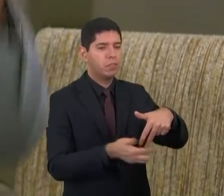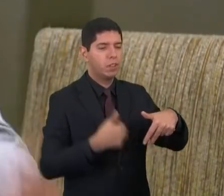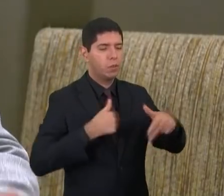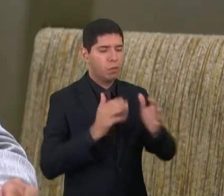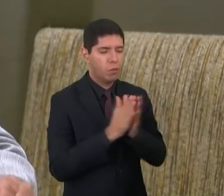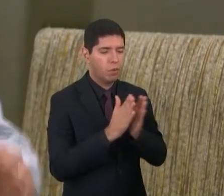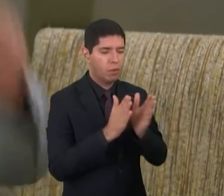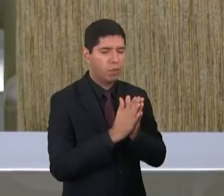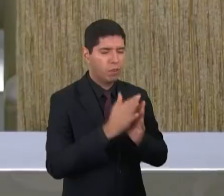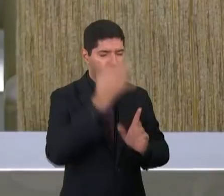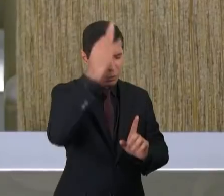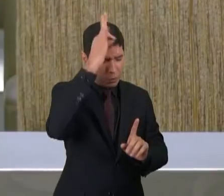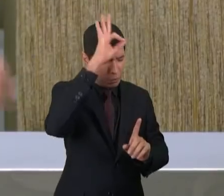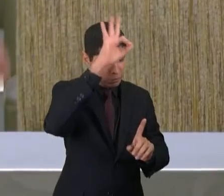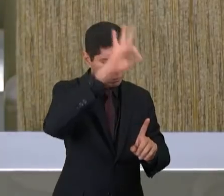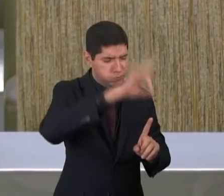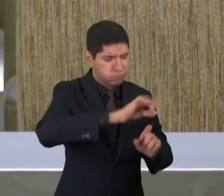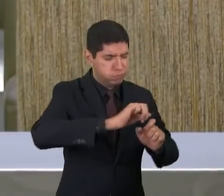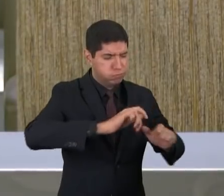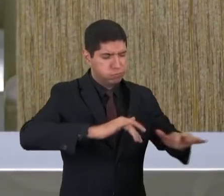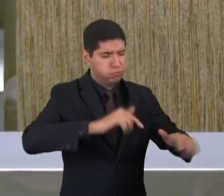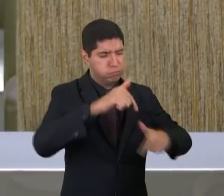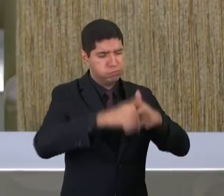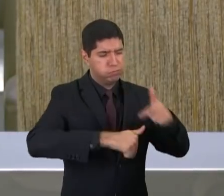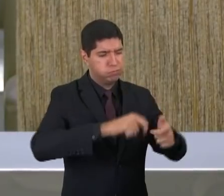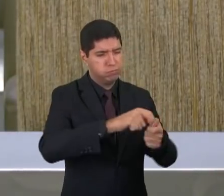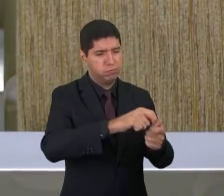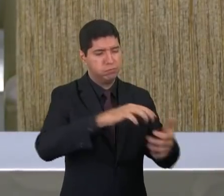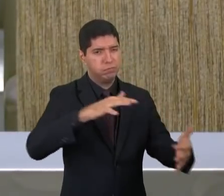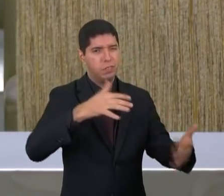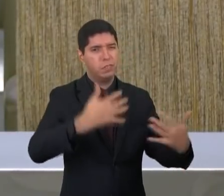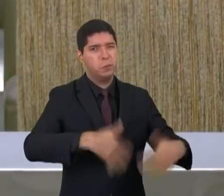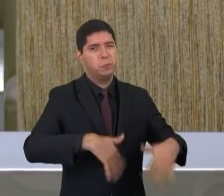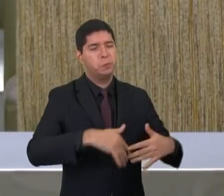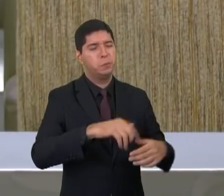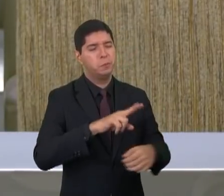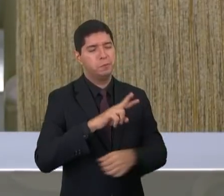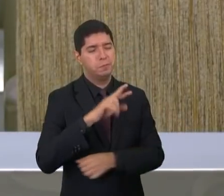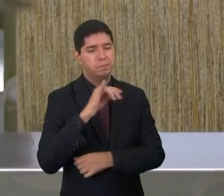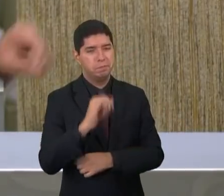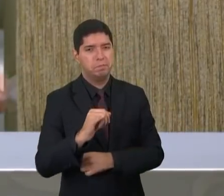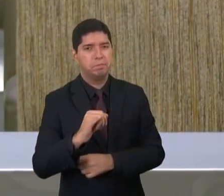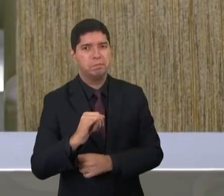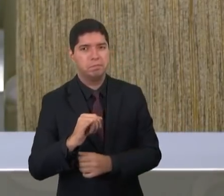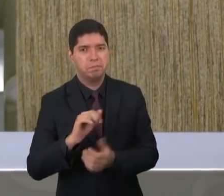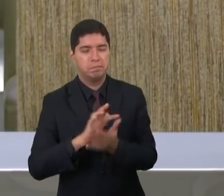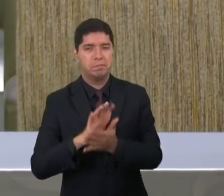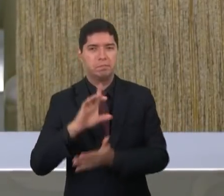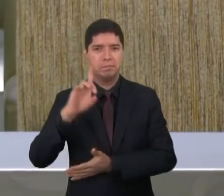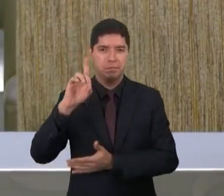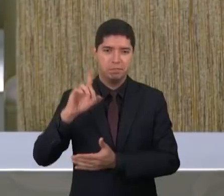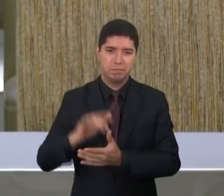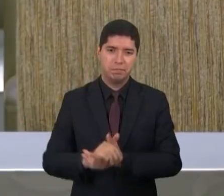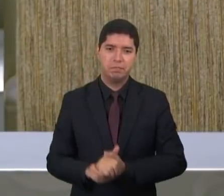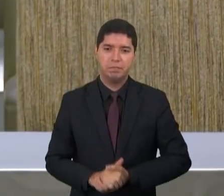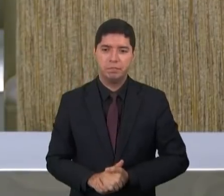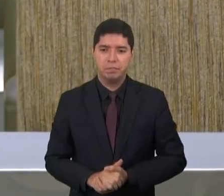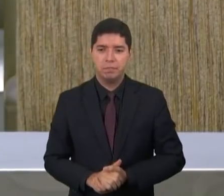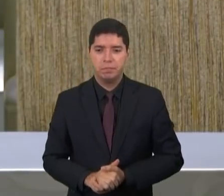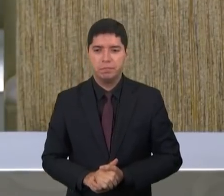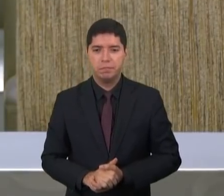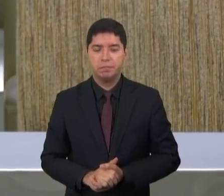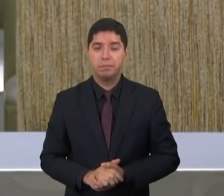Espírito Santo, Ele vai operar milagres para a glória do nome de Jesus. Ele